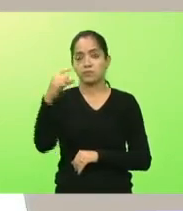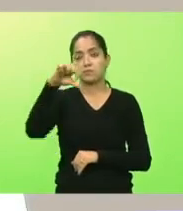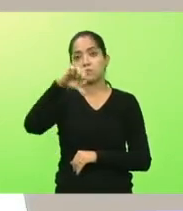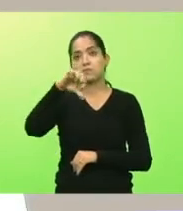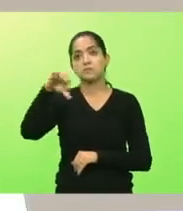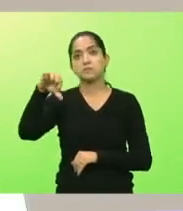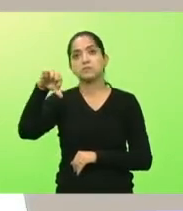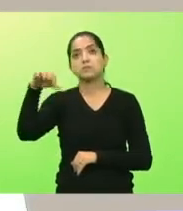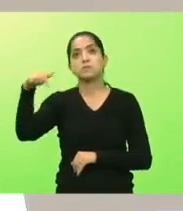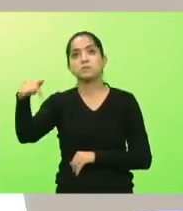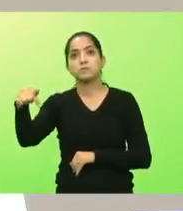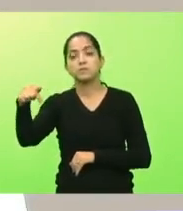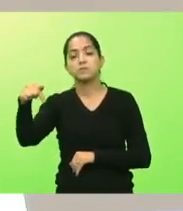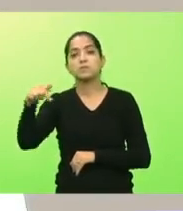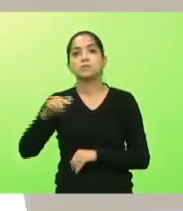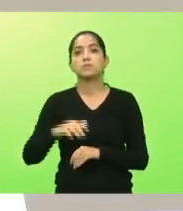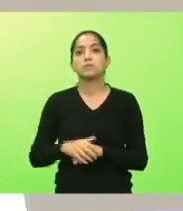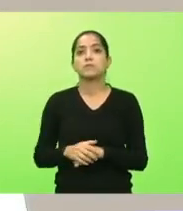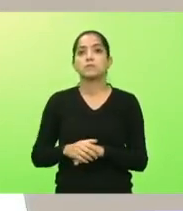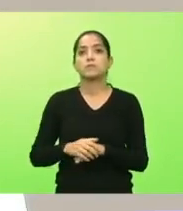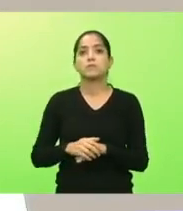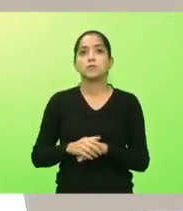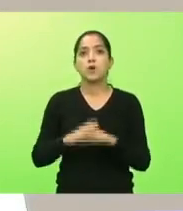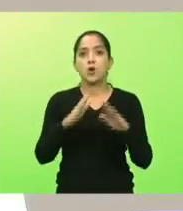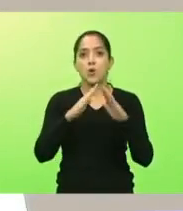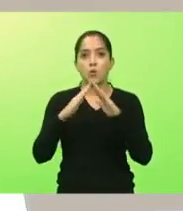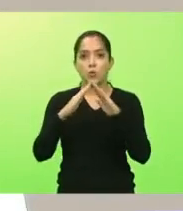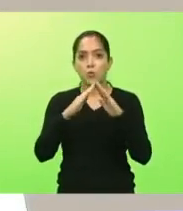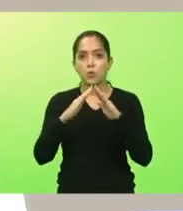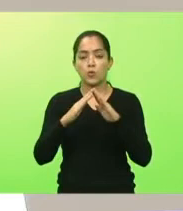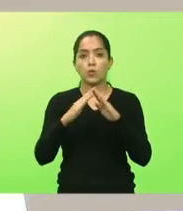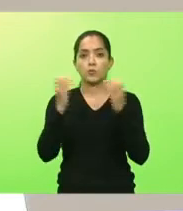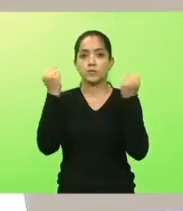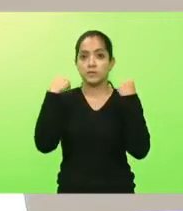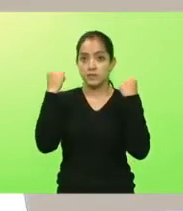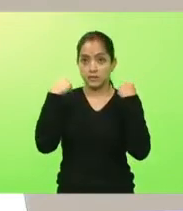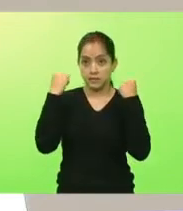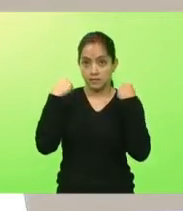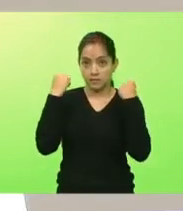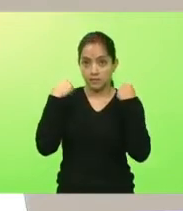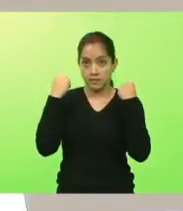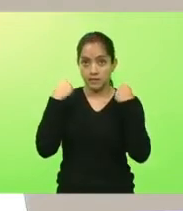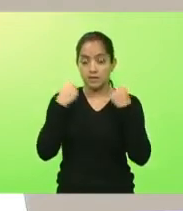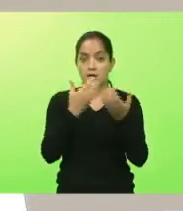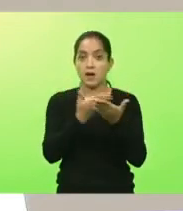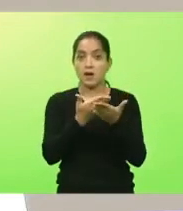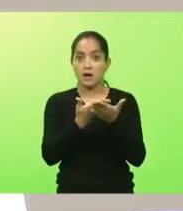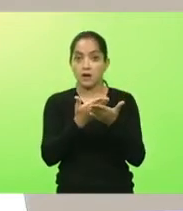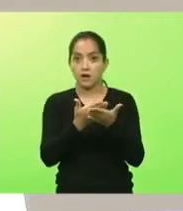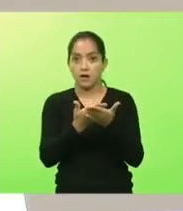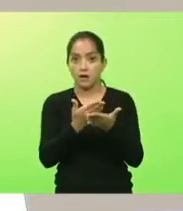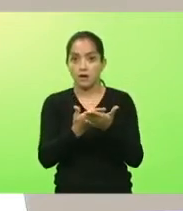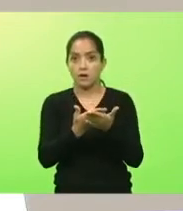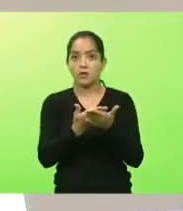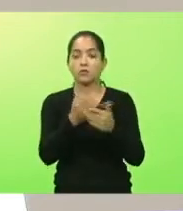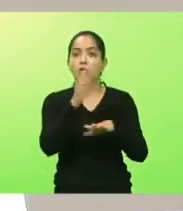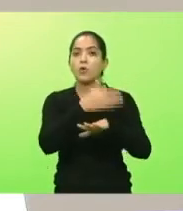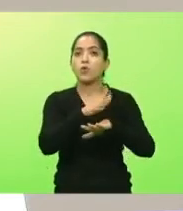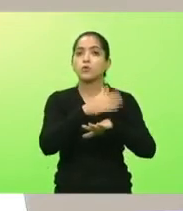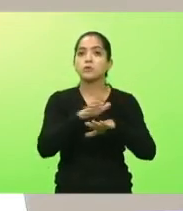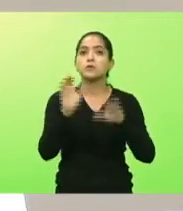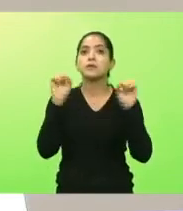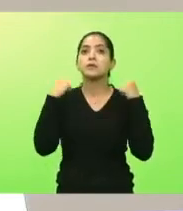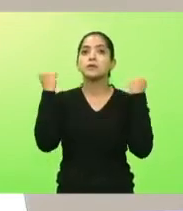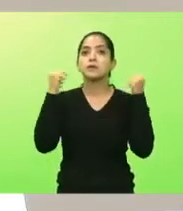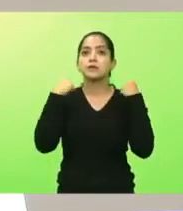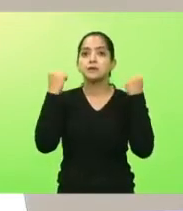que disciplina o funcionamento de clubes, academias e outros estabelecimentos que ministrem aulas ou treinos de ginástica,